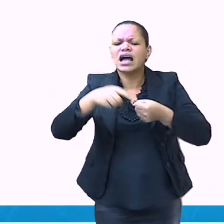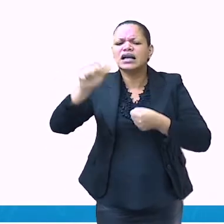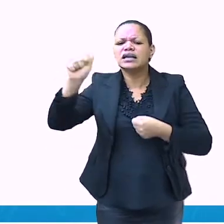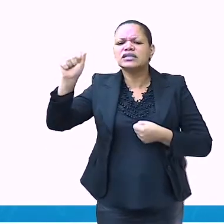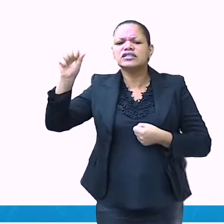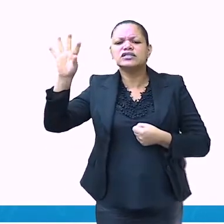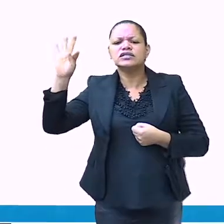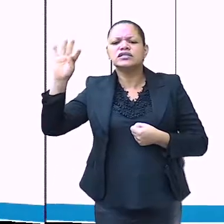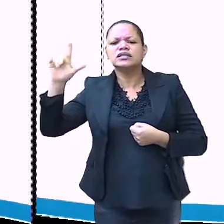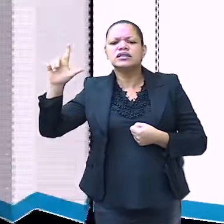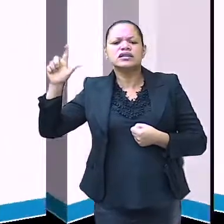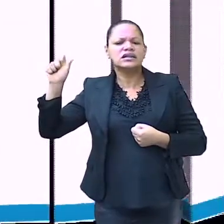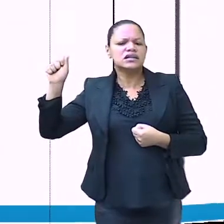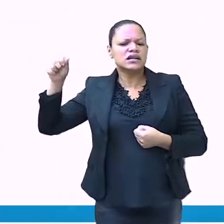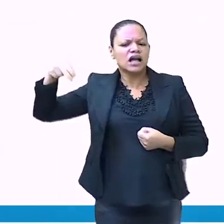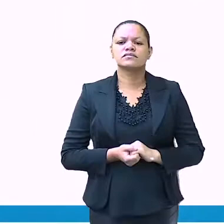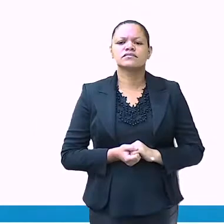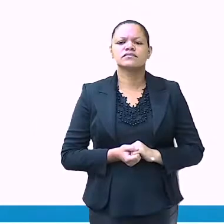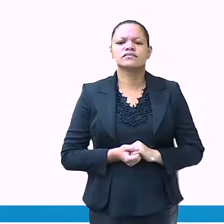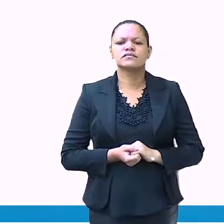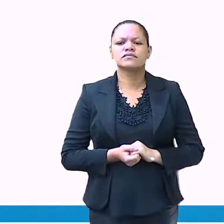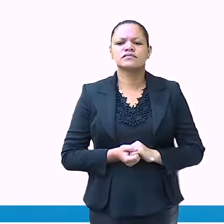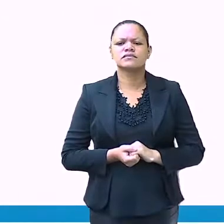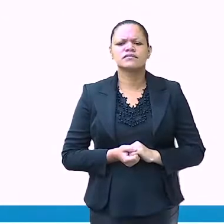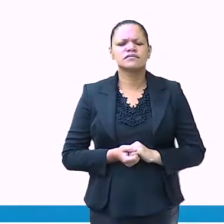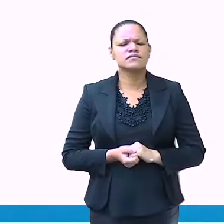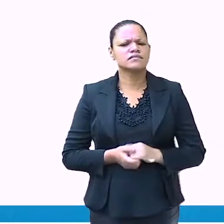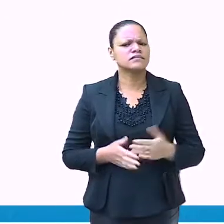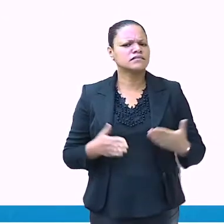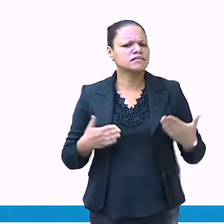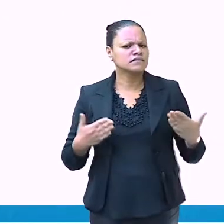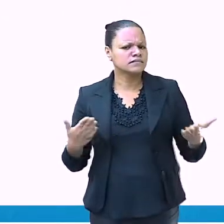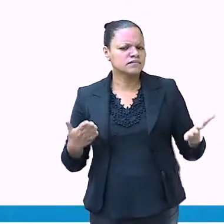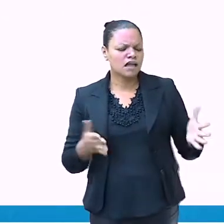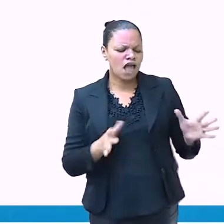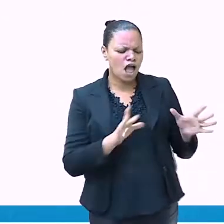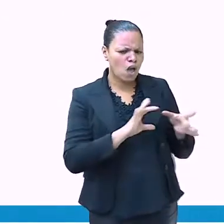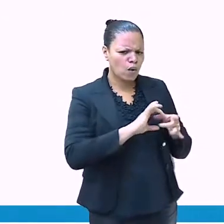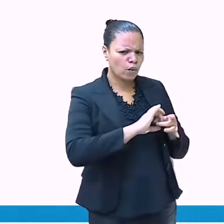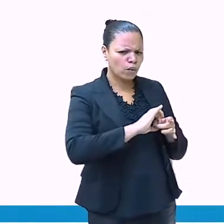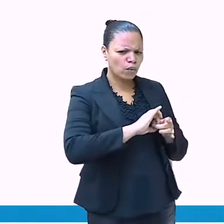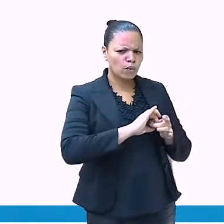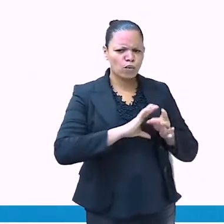ok? Então vamos lá. As Olimpíadas